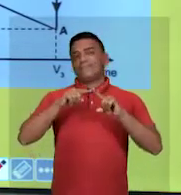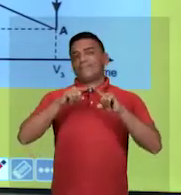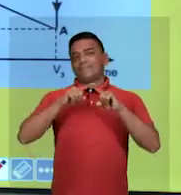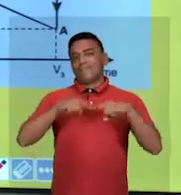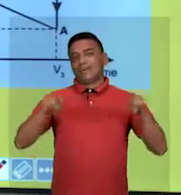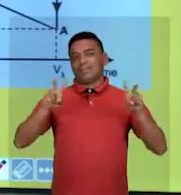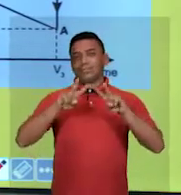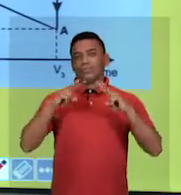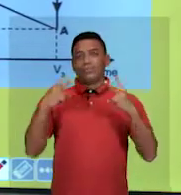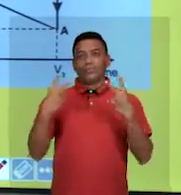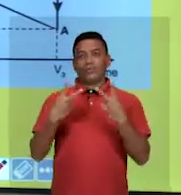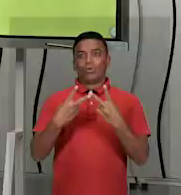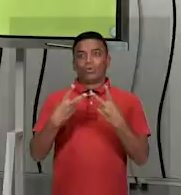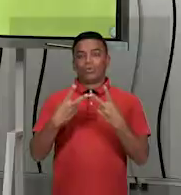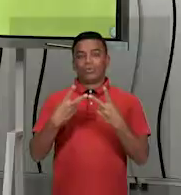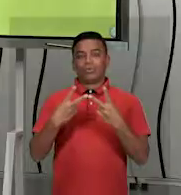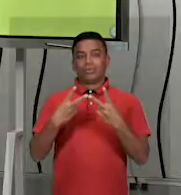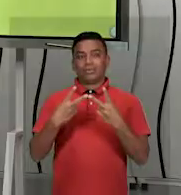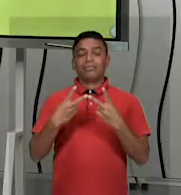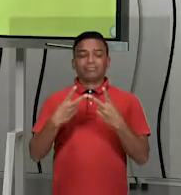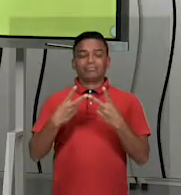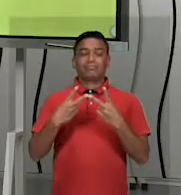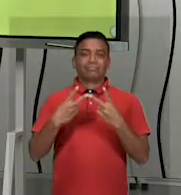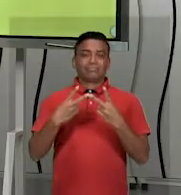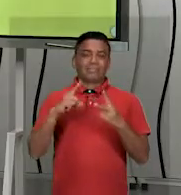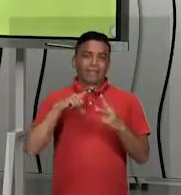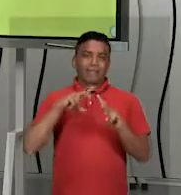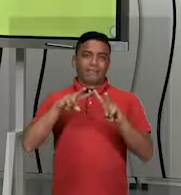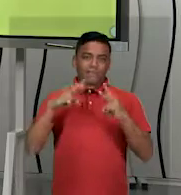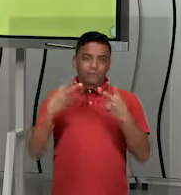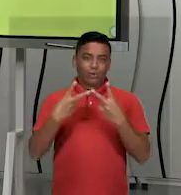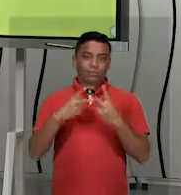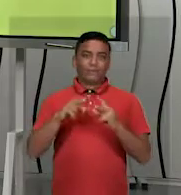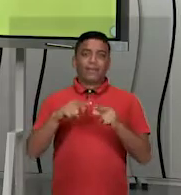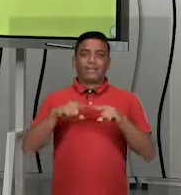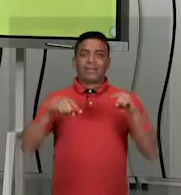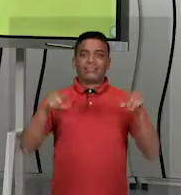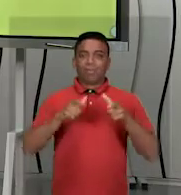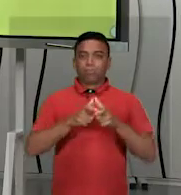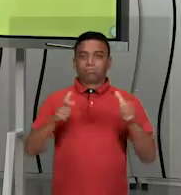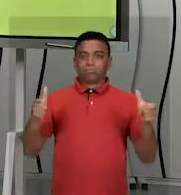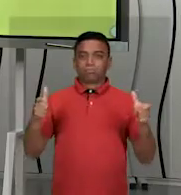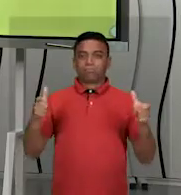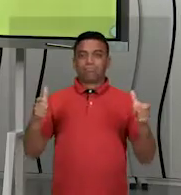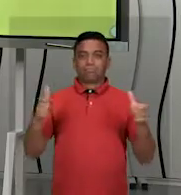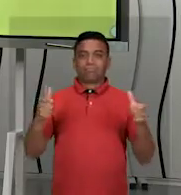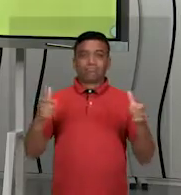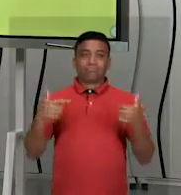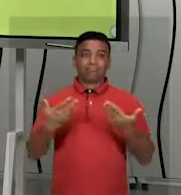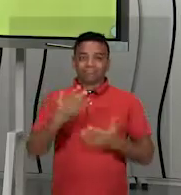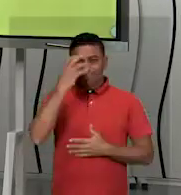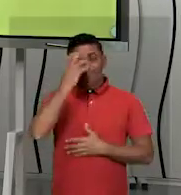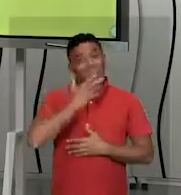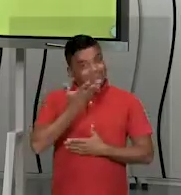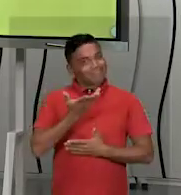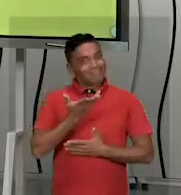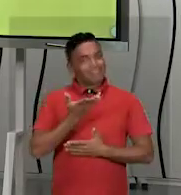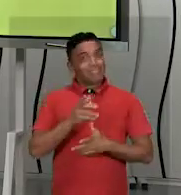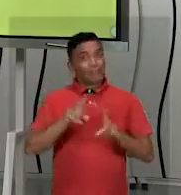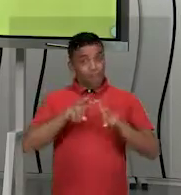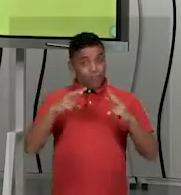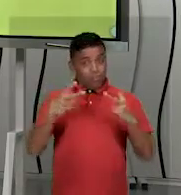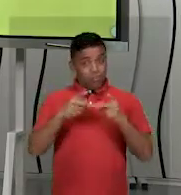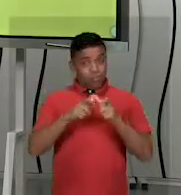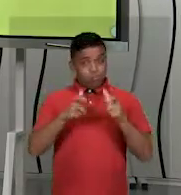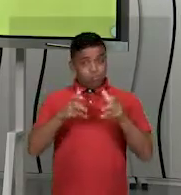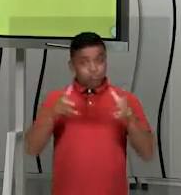volume. Na isobárica, né? Eu tenho uma variação de volume expandindo, certo? Se eu tenho uma variação de volume expandindo,